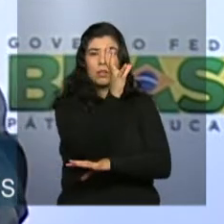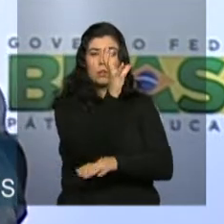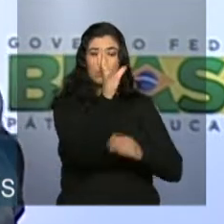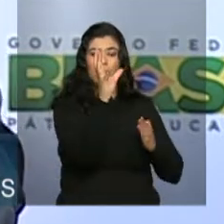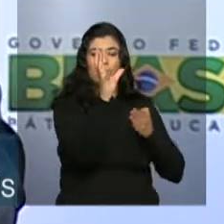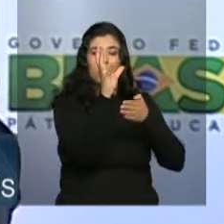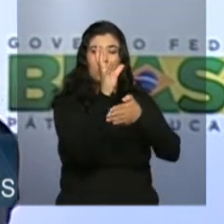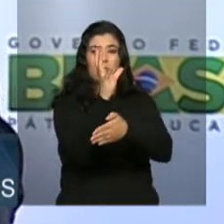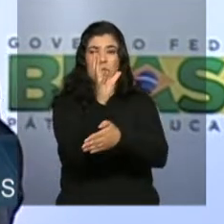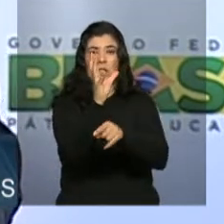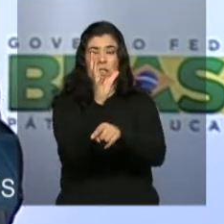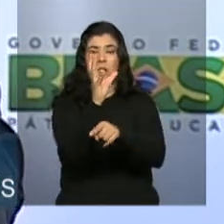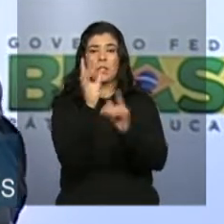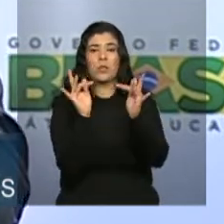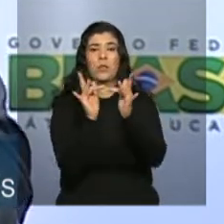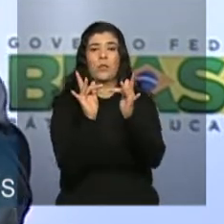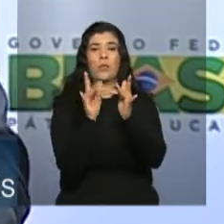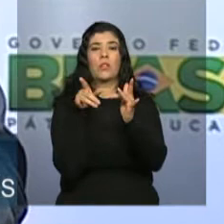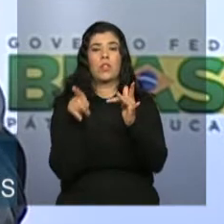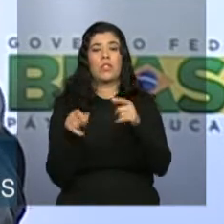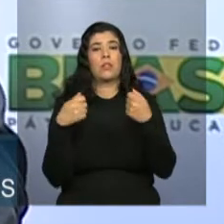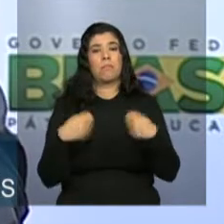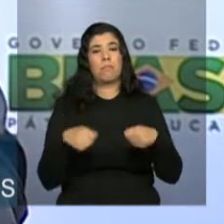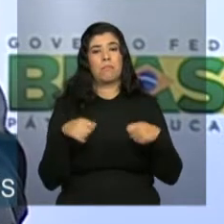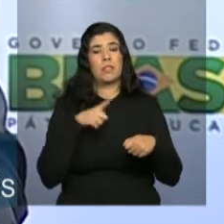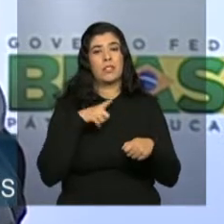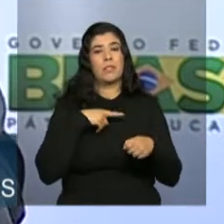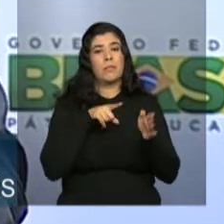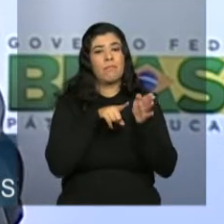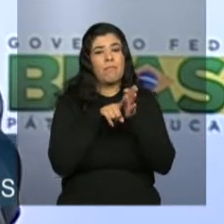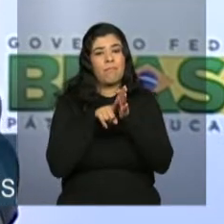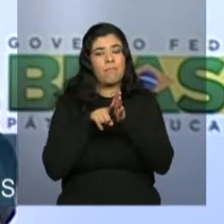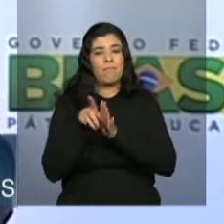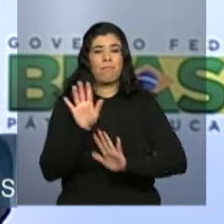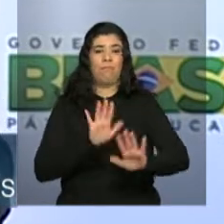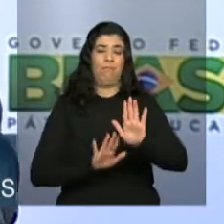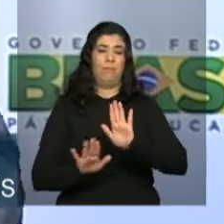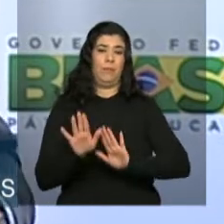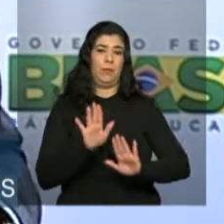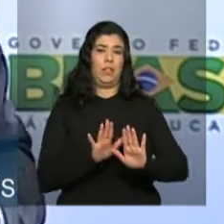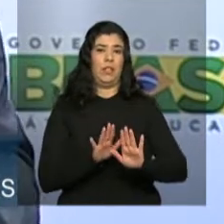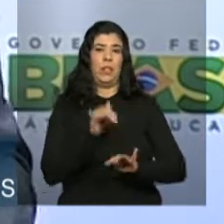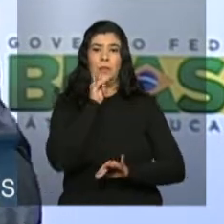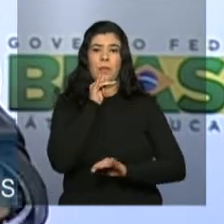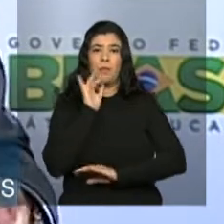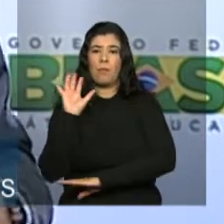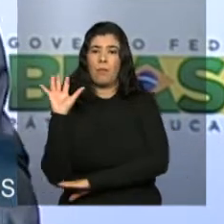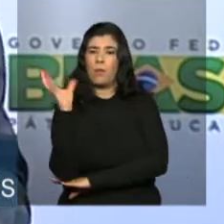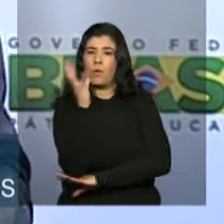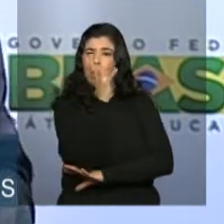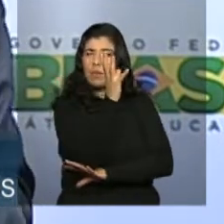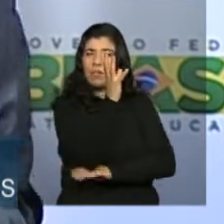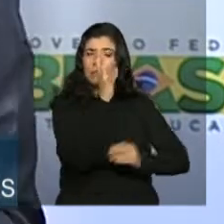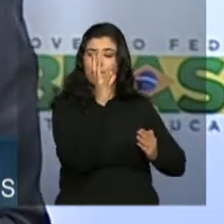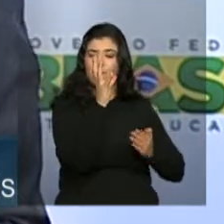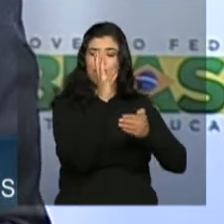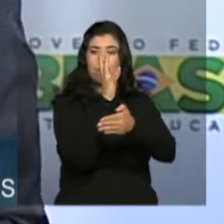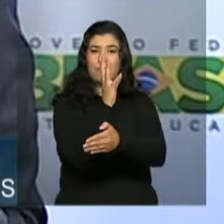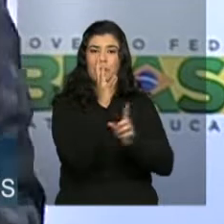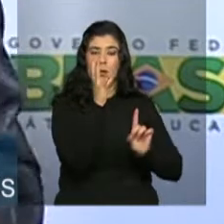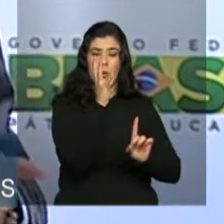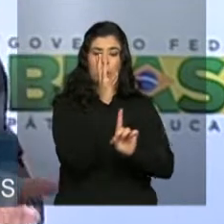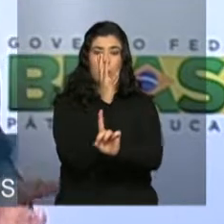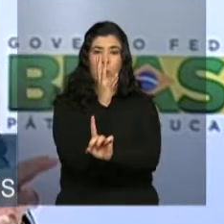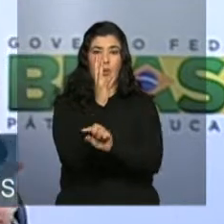introdução em espaços que precisam ser feito sempre com muita precaução acerto a floresta a mata é o